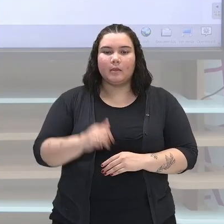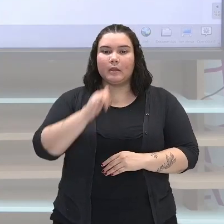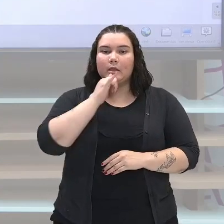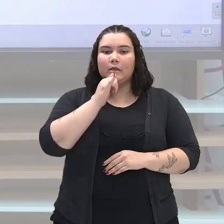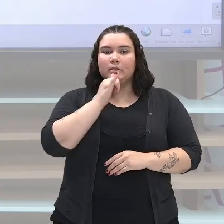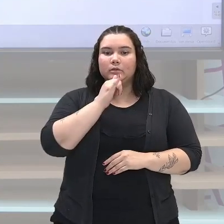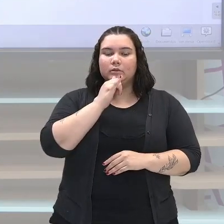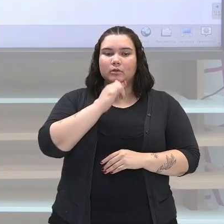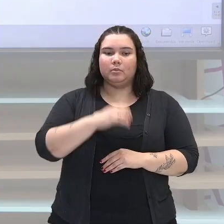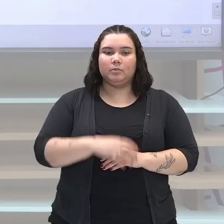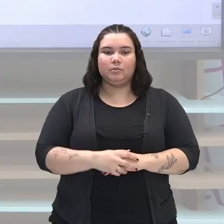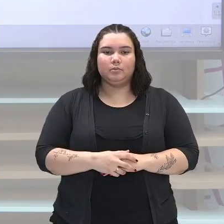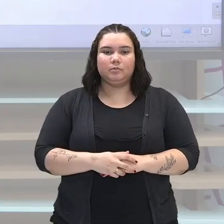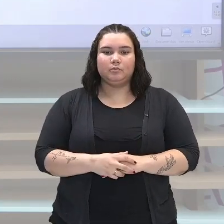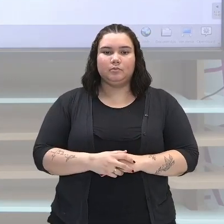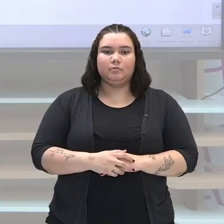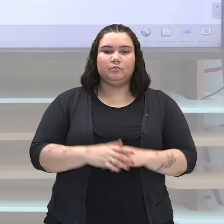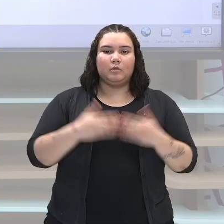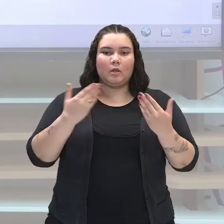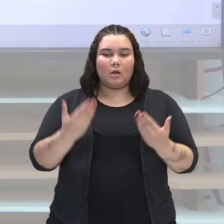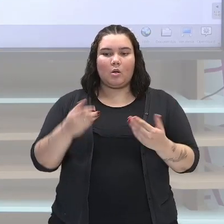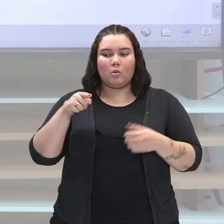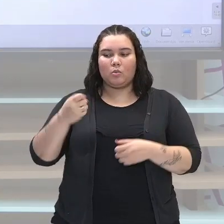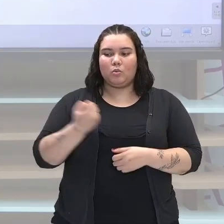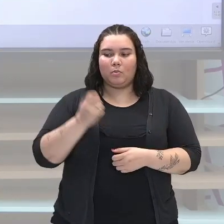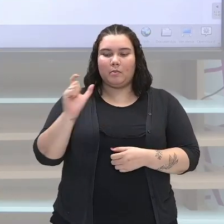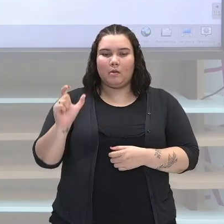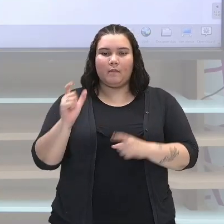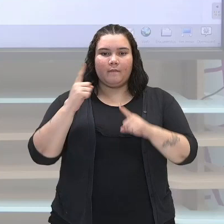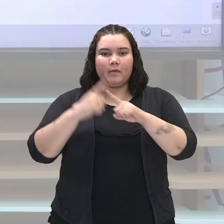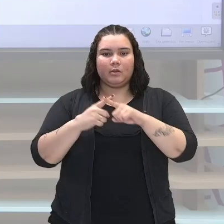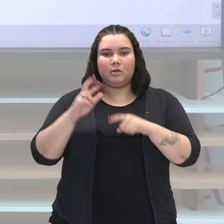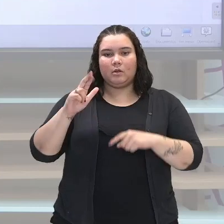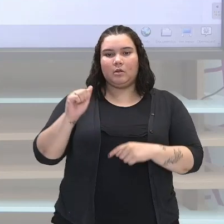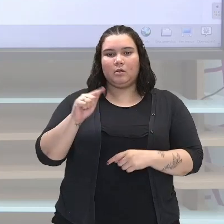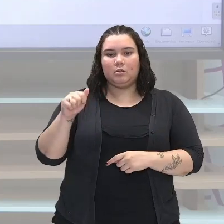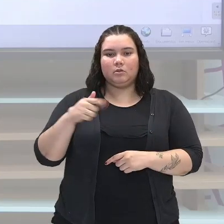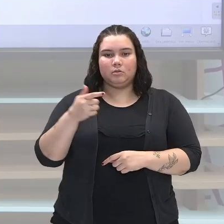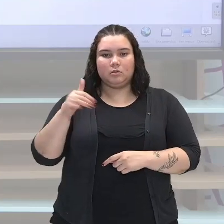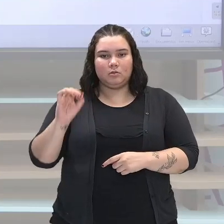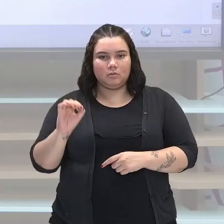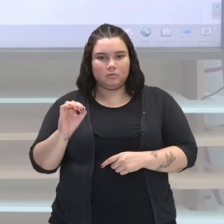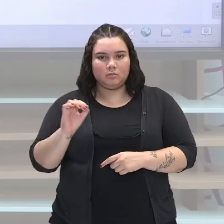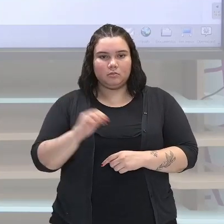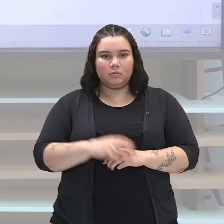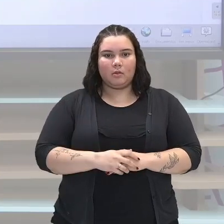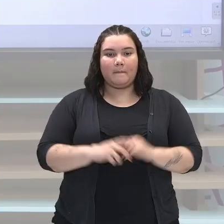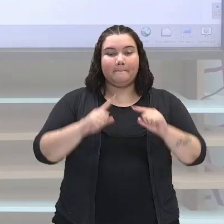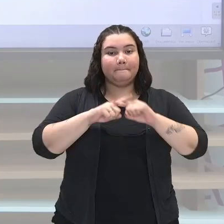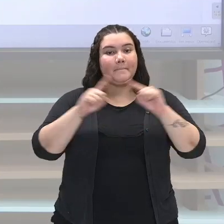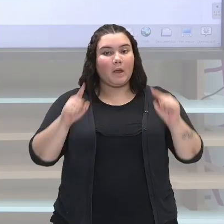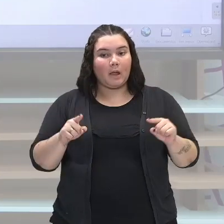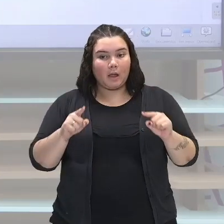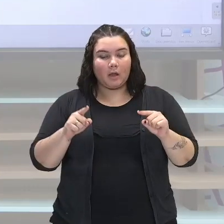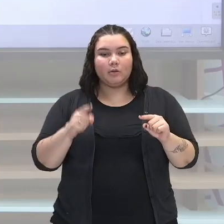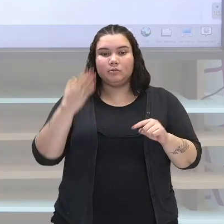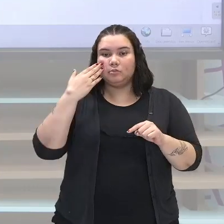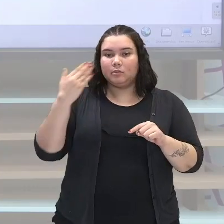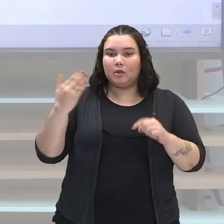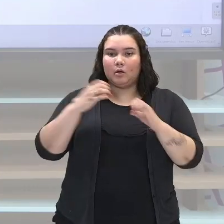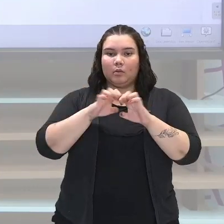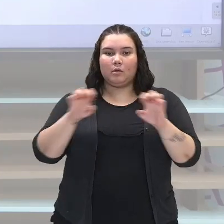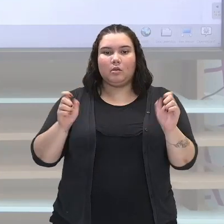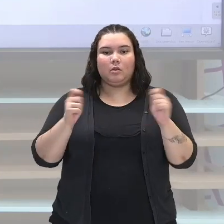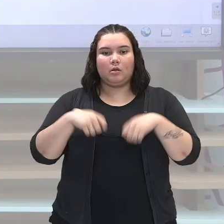multiplicar o termo com a sua razão, tá? Nesse caso aqui, eu consigo